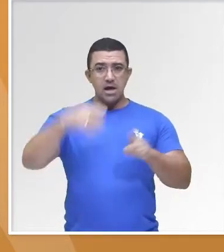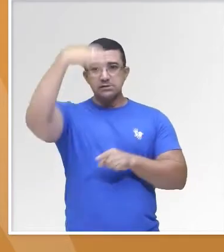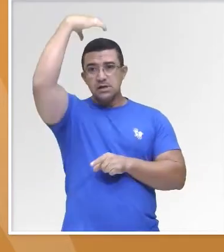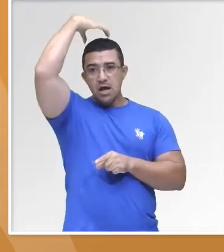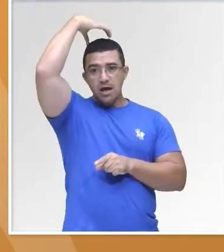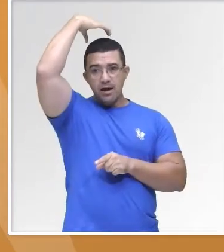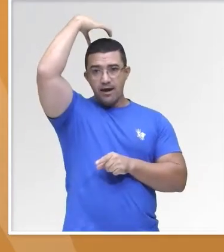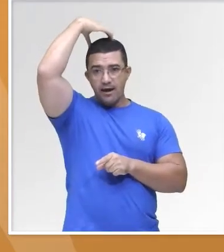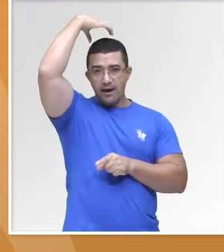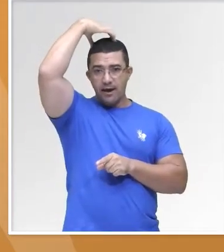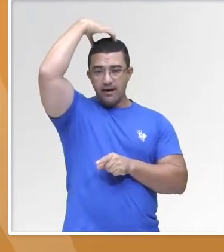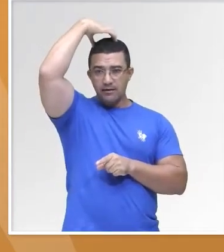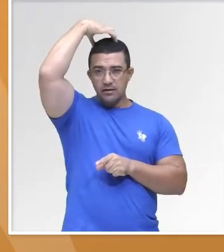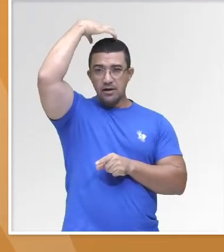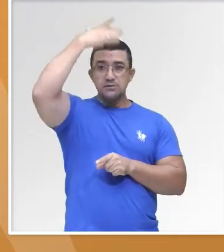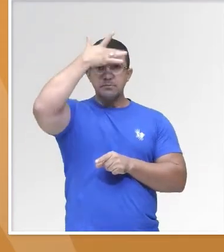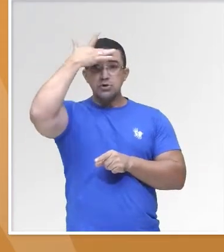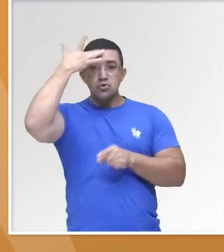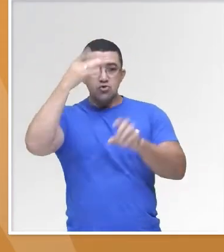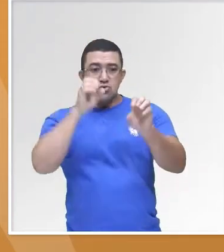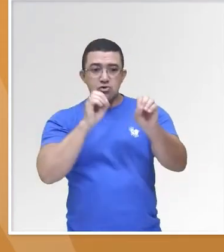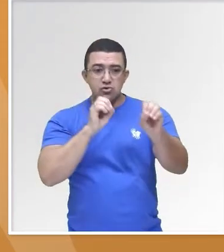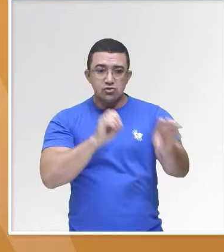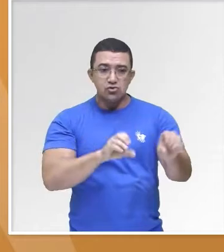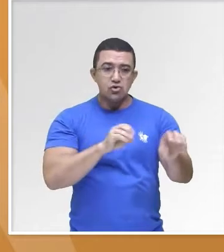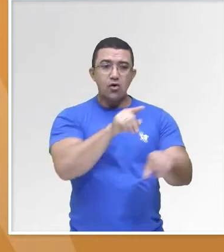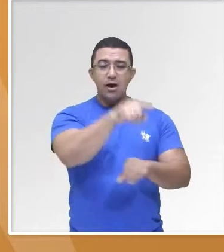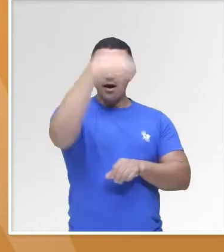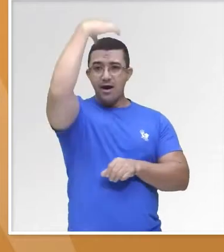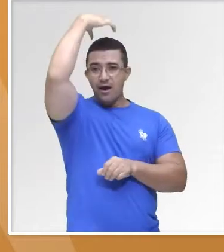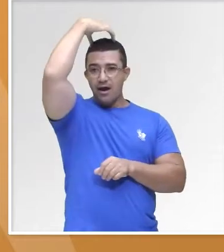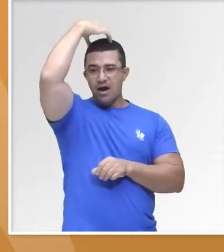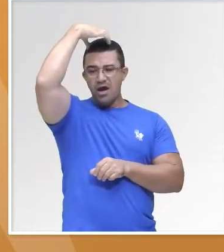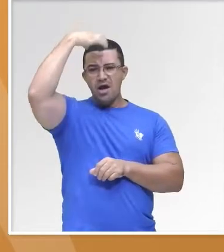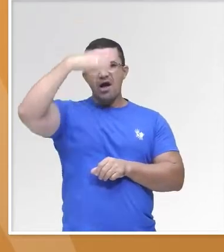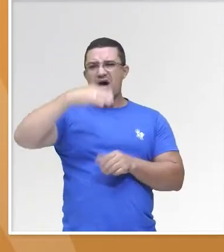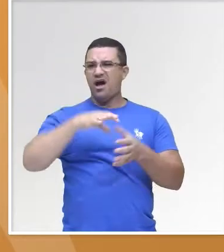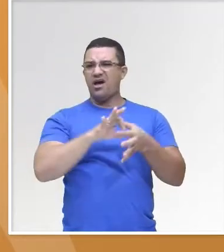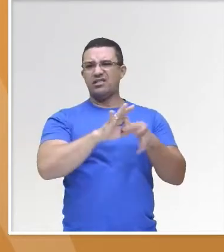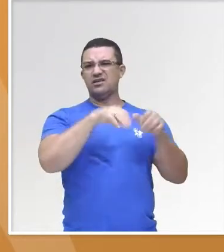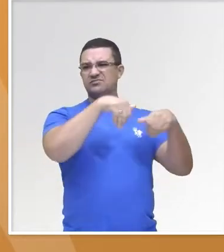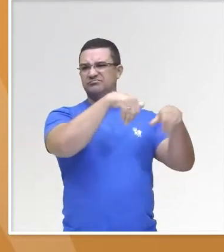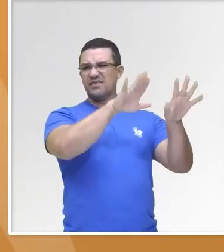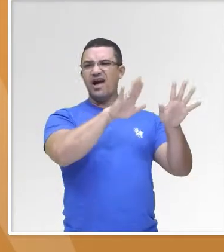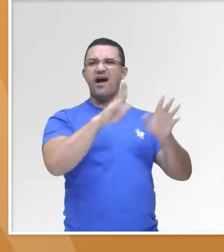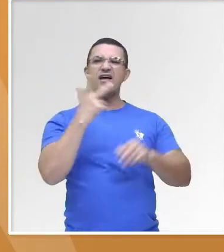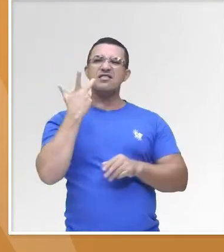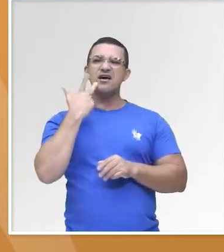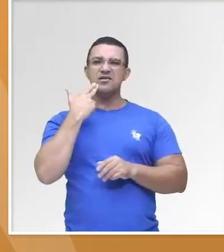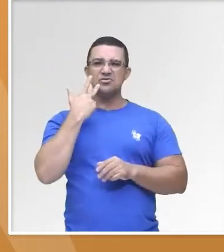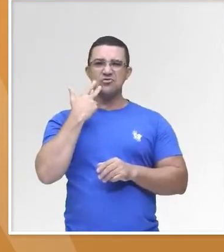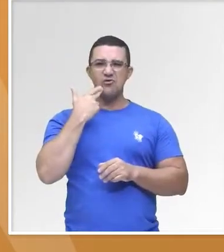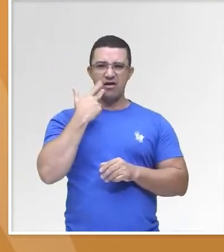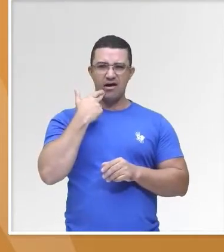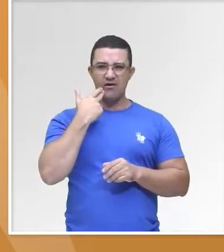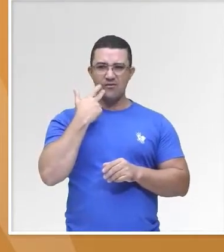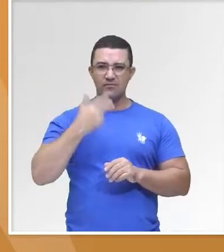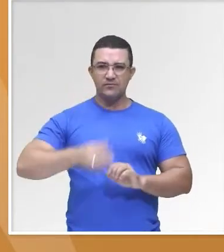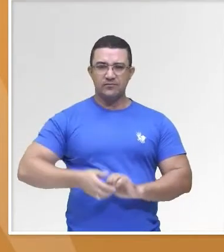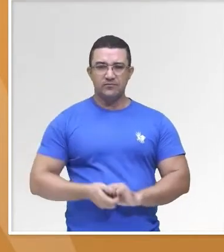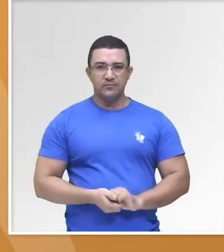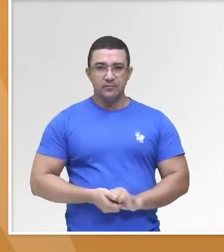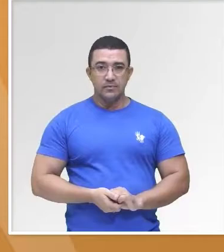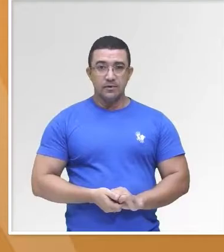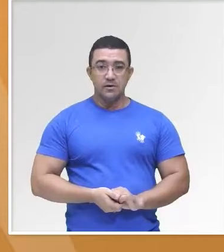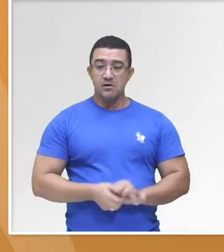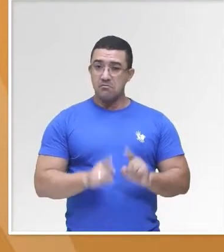rei e ensinado a ser rei, entendeu-se que aquilo era a ordem natural, mas nem